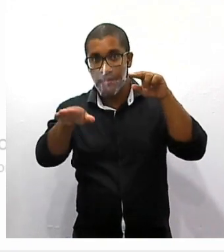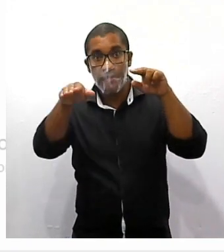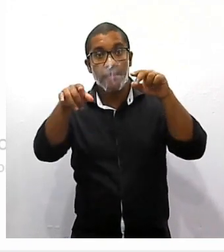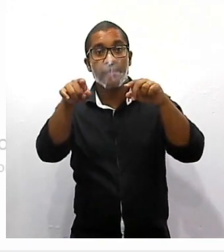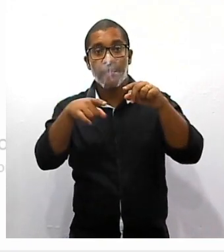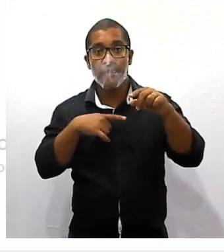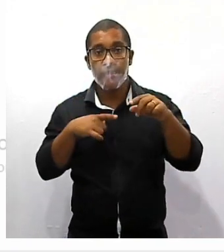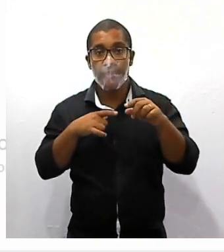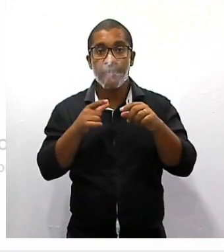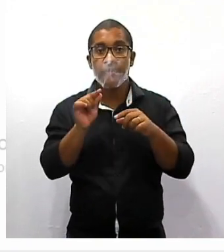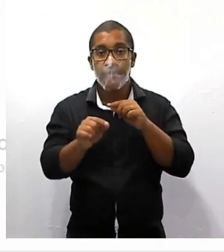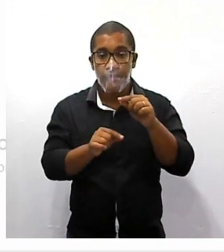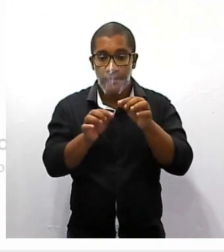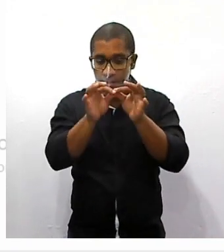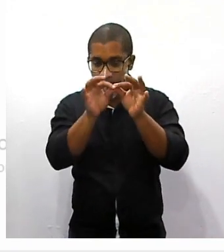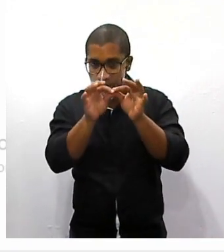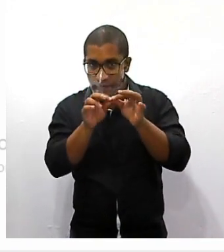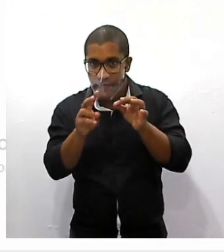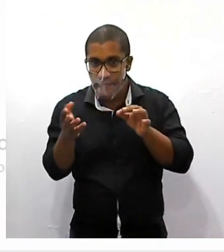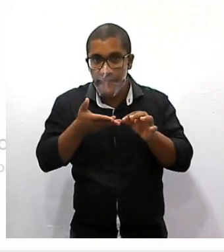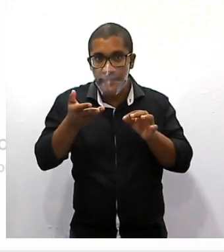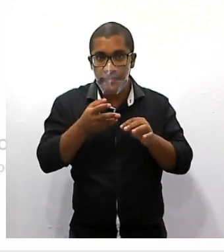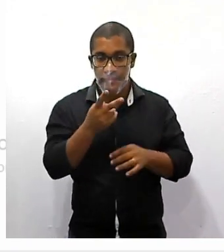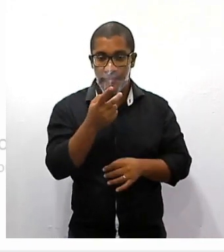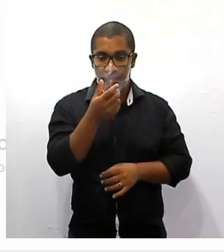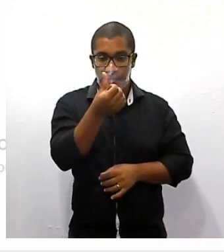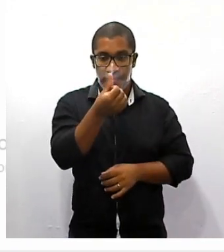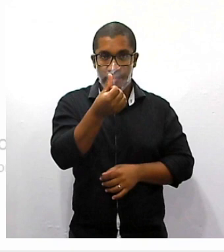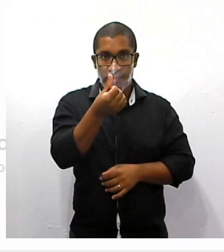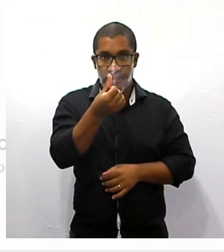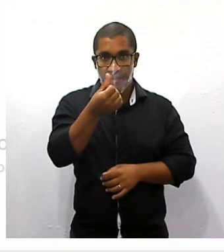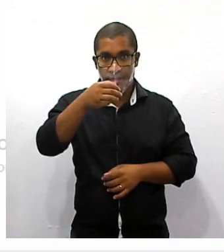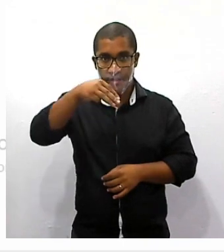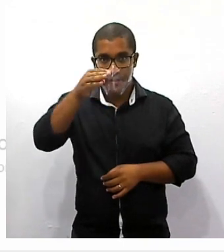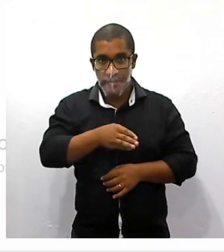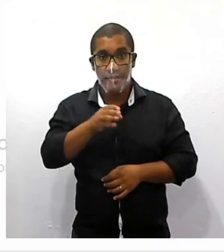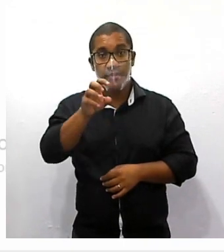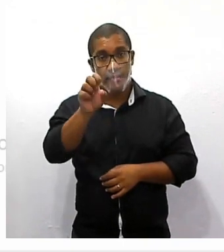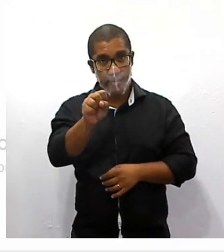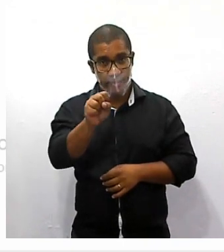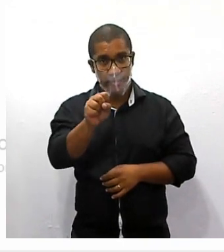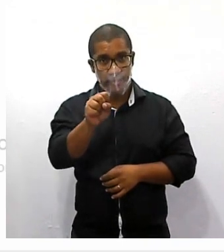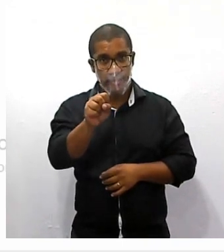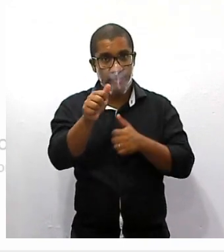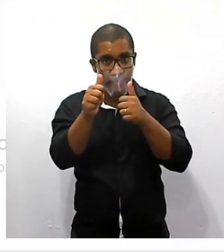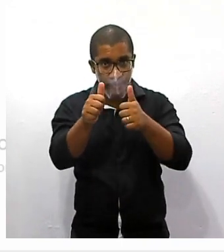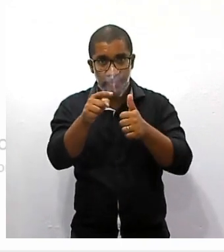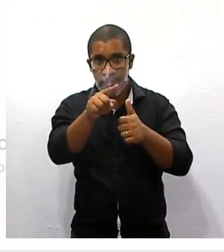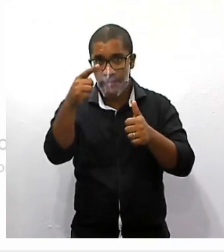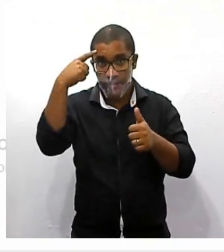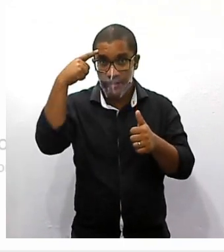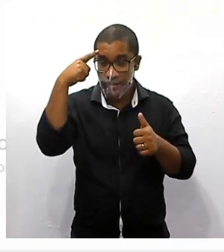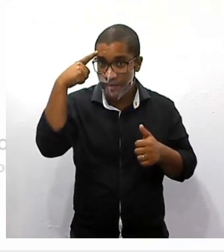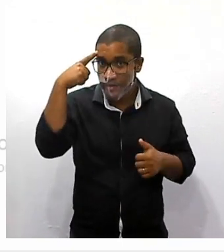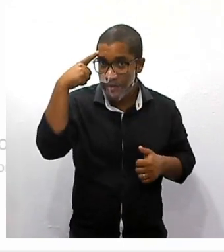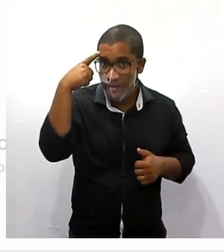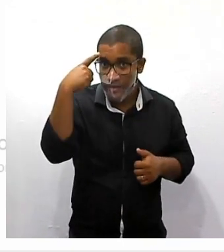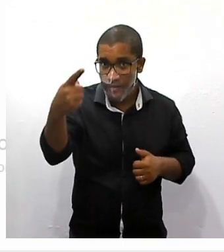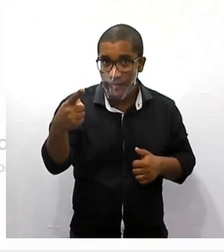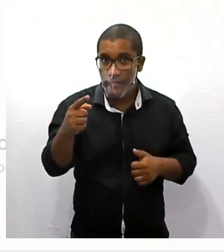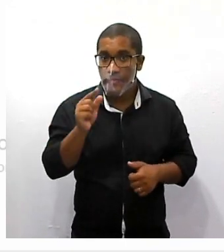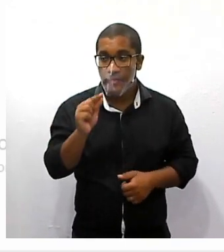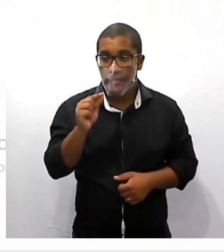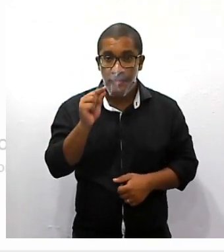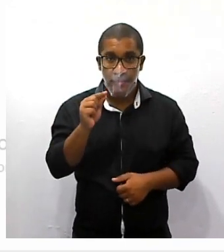foi o módulo do trabalho realizado pela força de atrito? Lembre você que está em casa. Betinho, puxa para mim. Puxa para